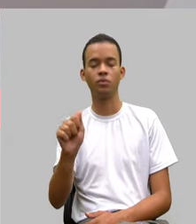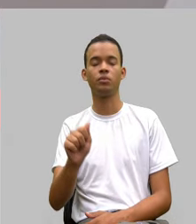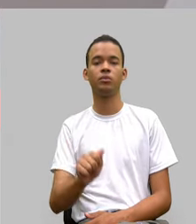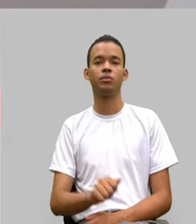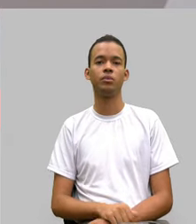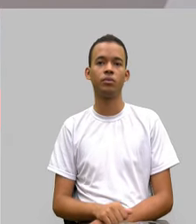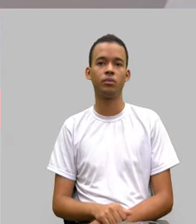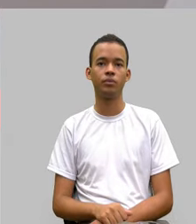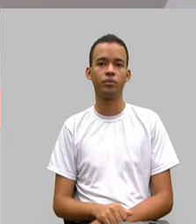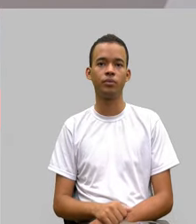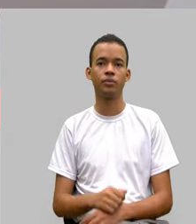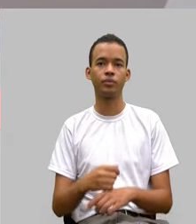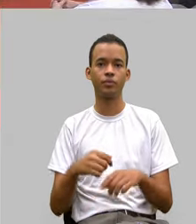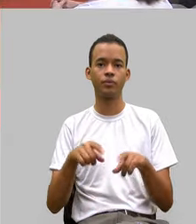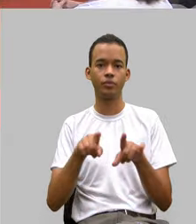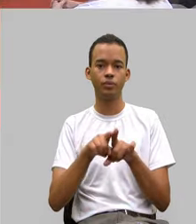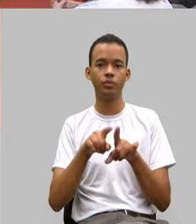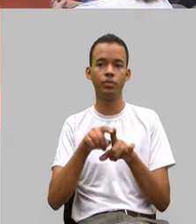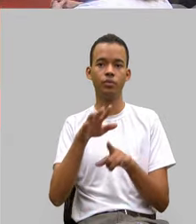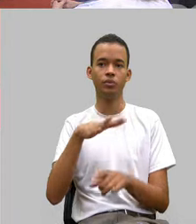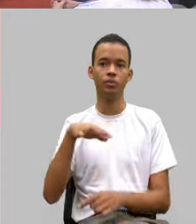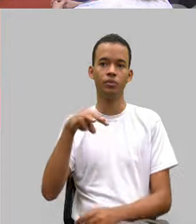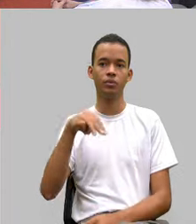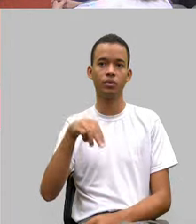Jequitinhonha e Mucuri